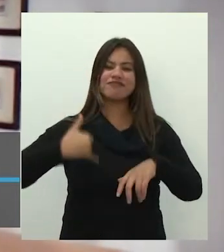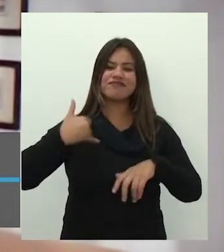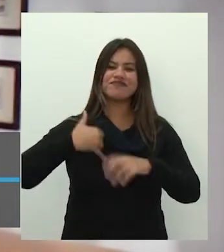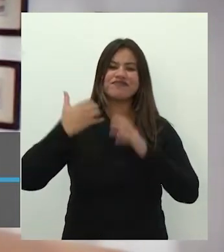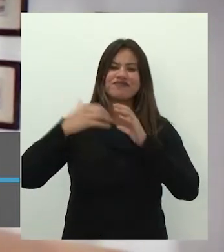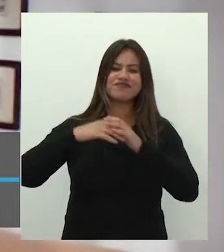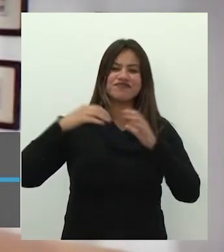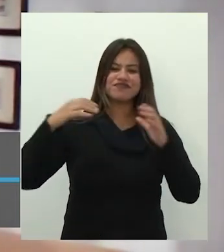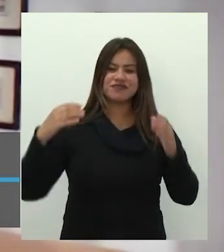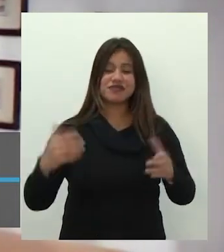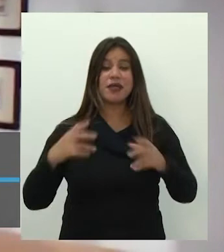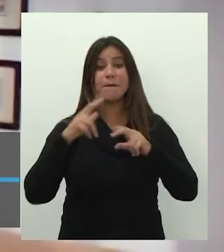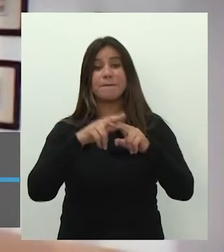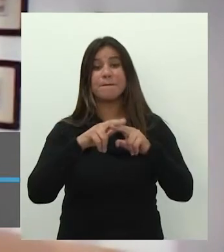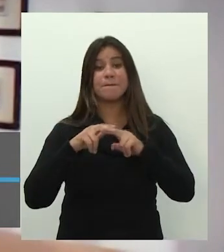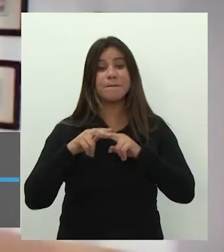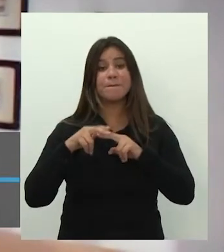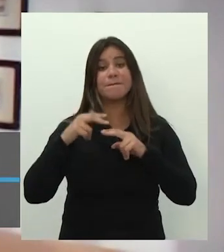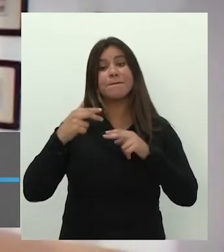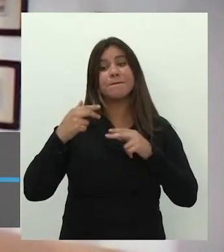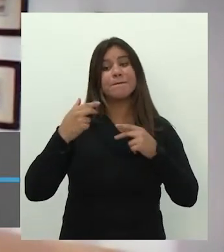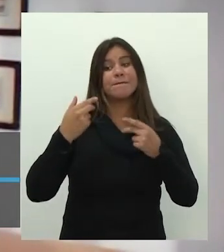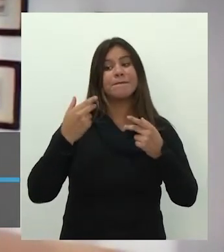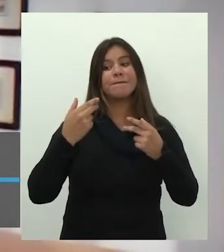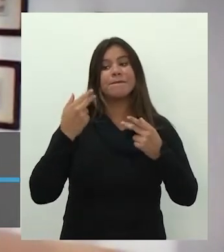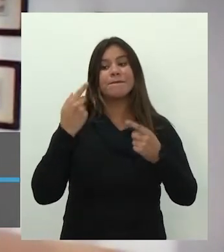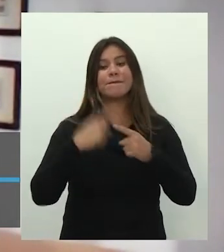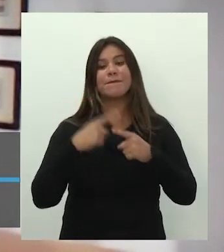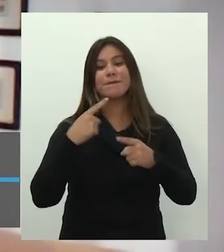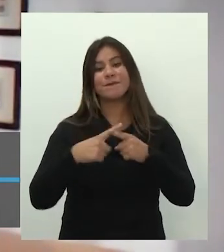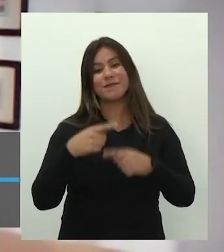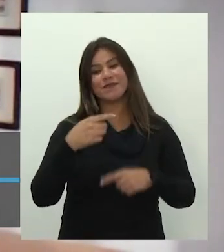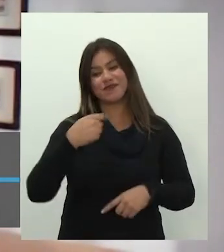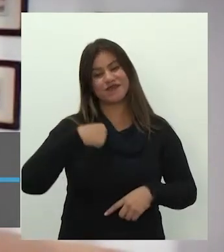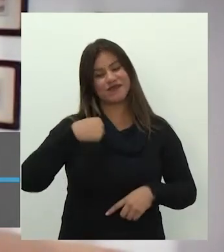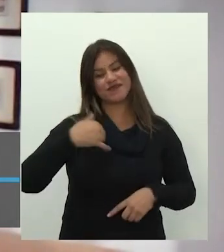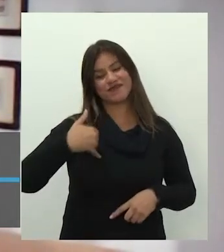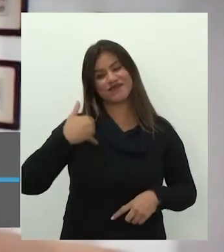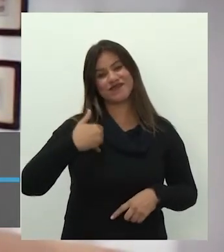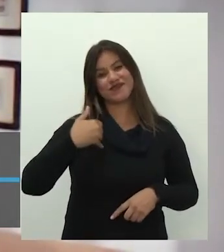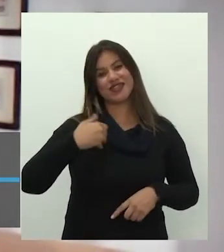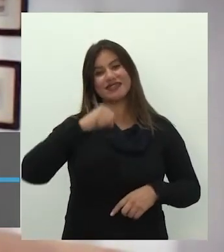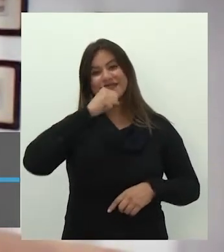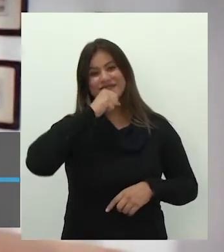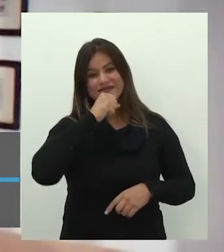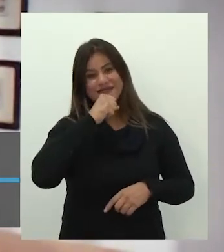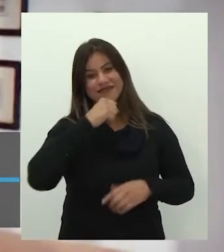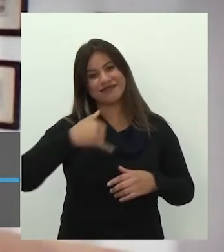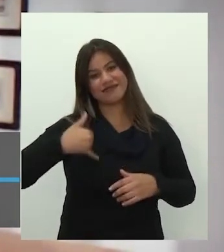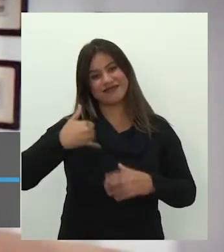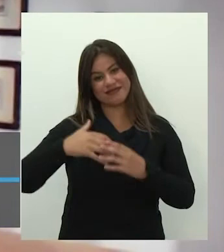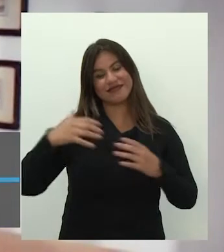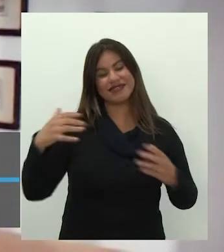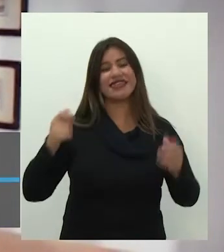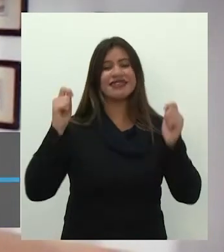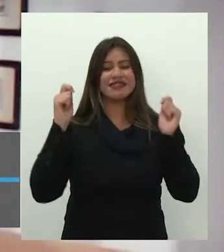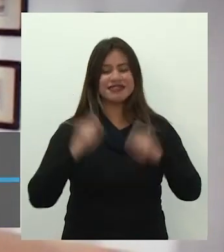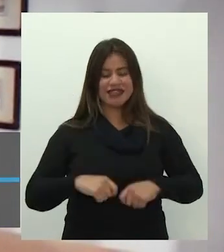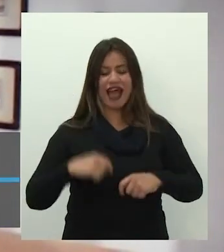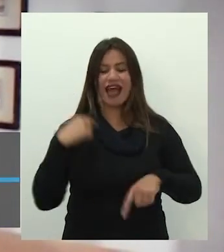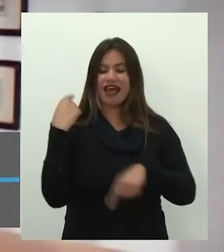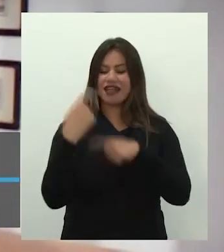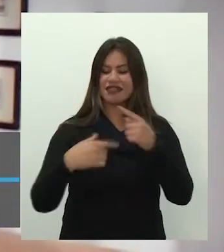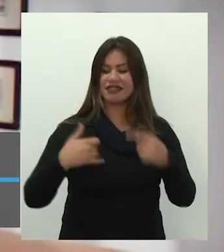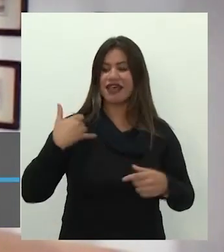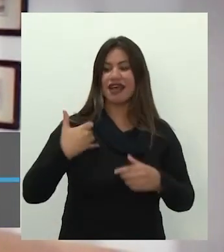a gente já é idoso, a gente tem ainda mais prazer de dizer que é possível envelhecer bem, né?